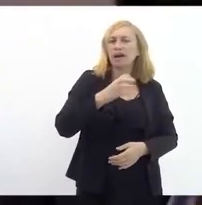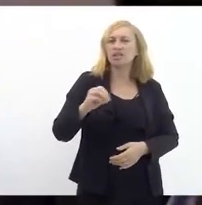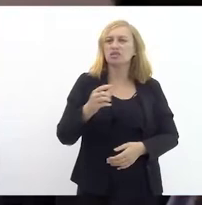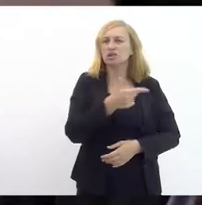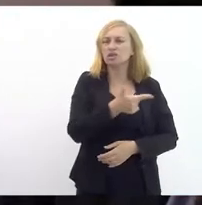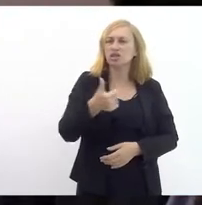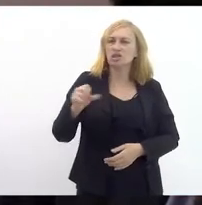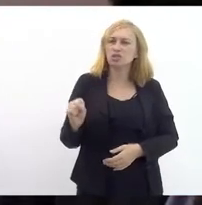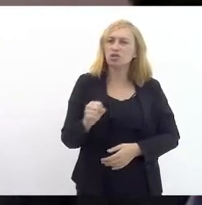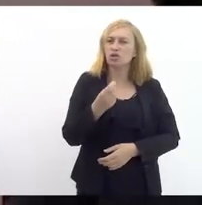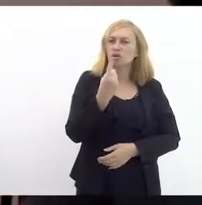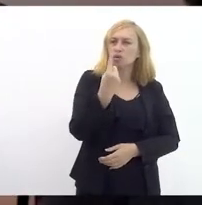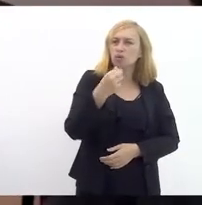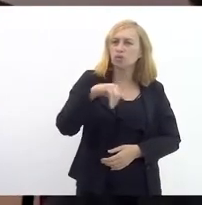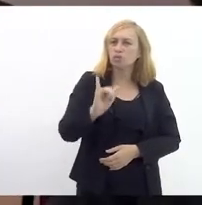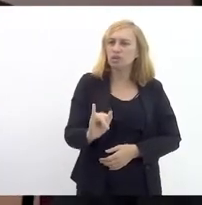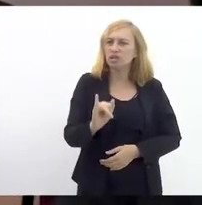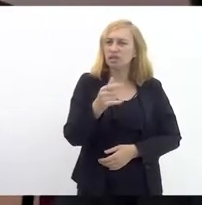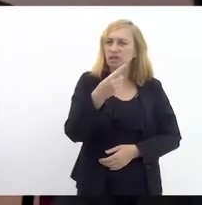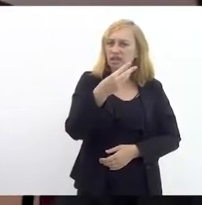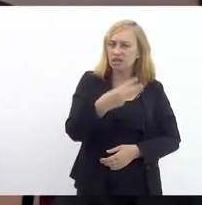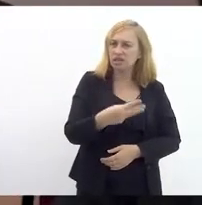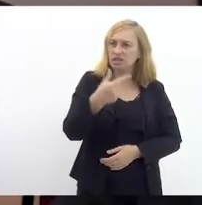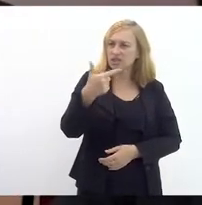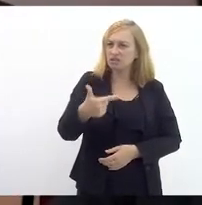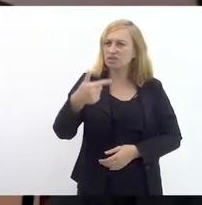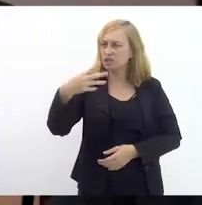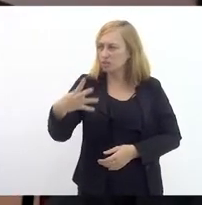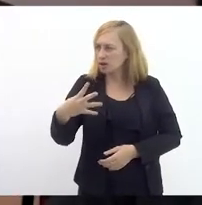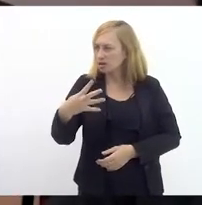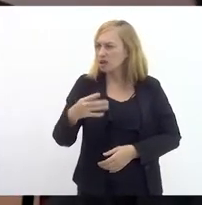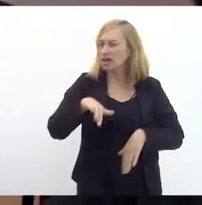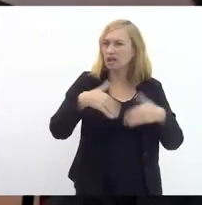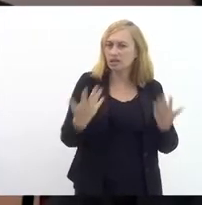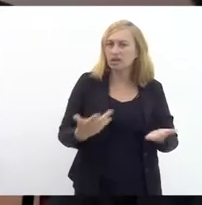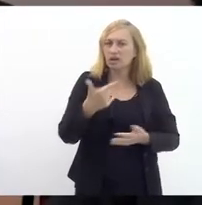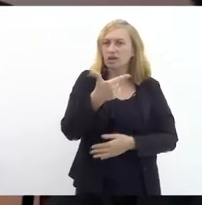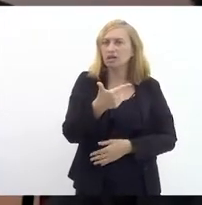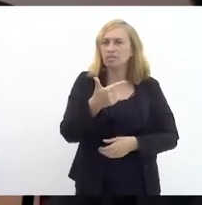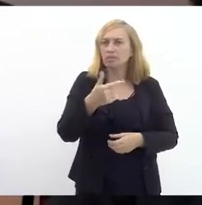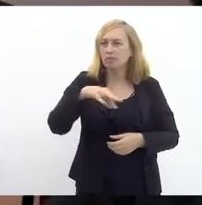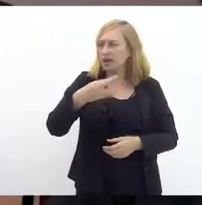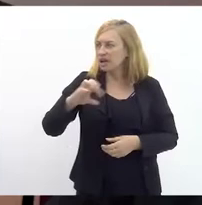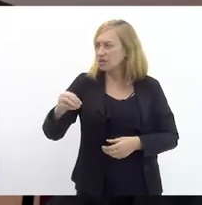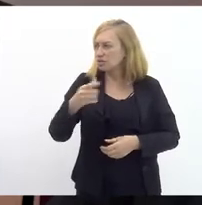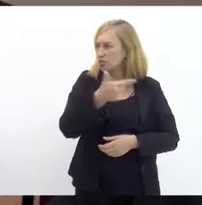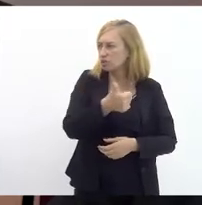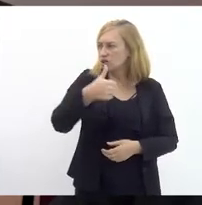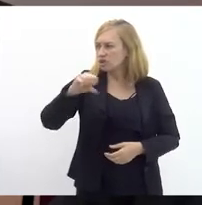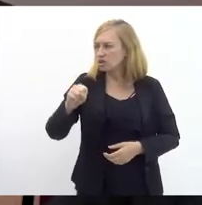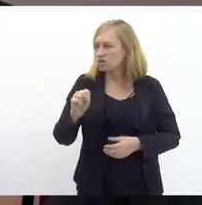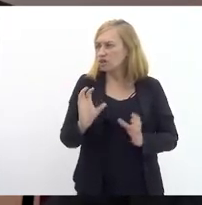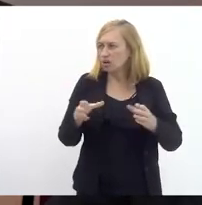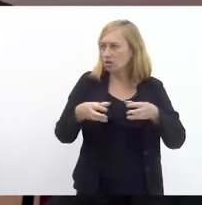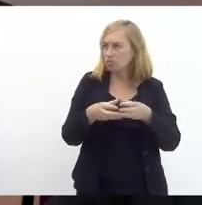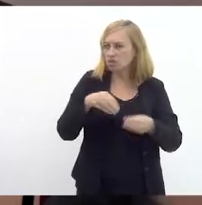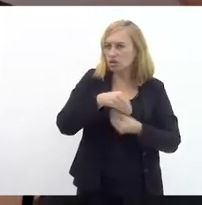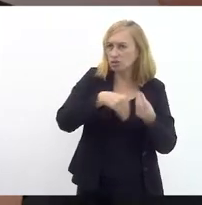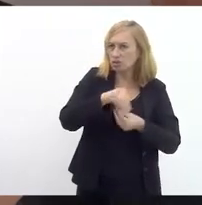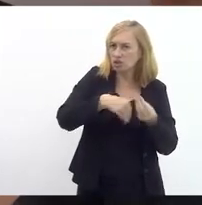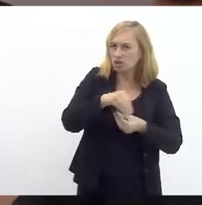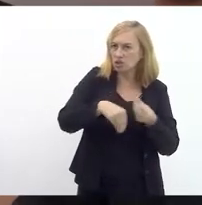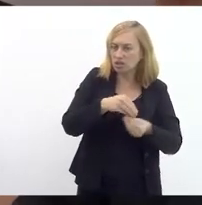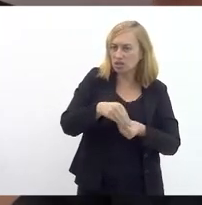totalizavam R$ 1.324 bilhão. Então, em março de 2018, a comissão mista